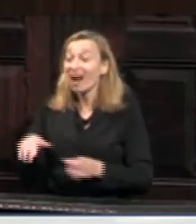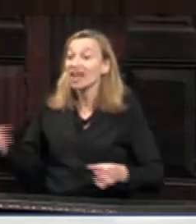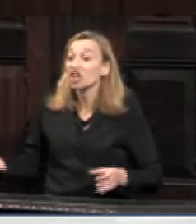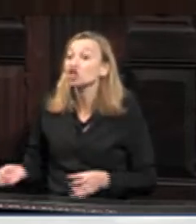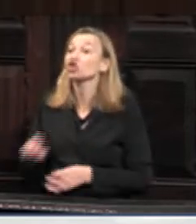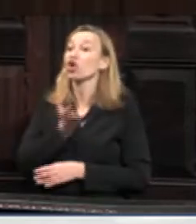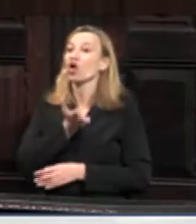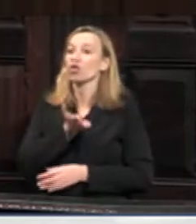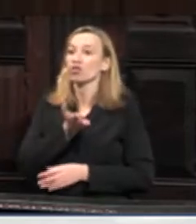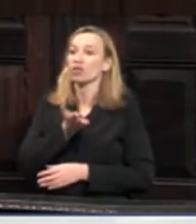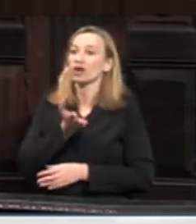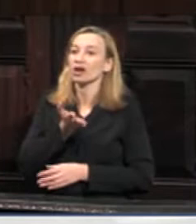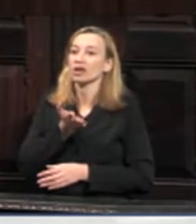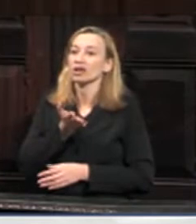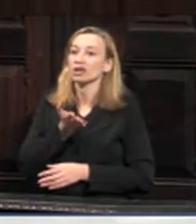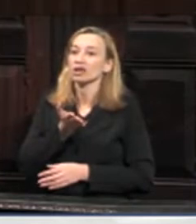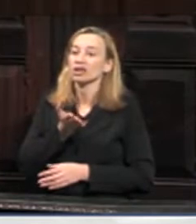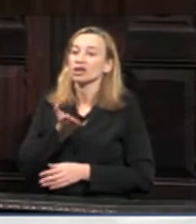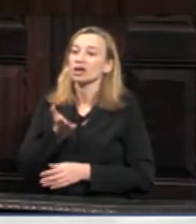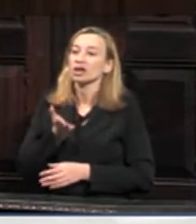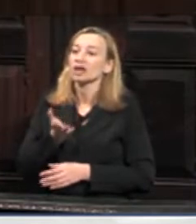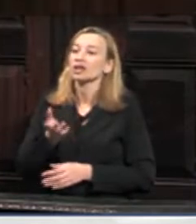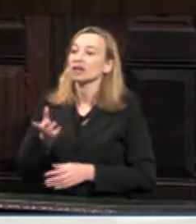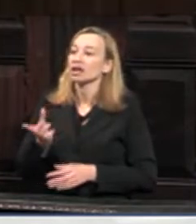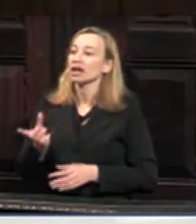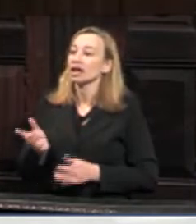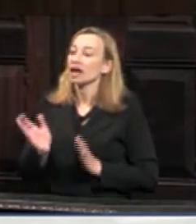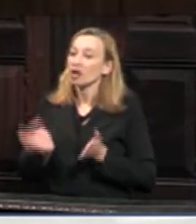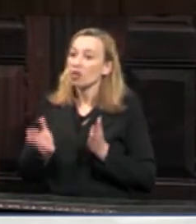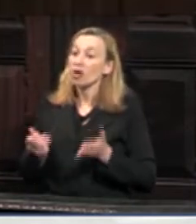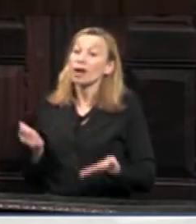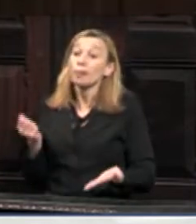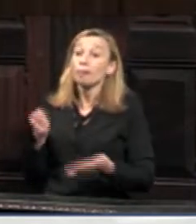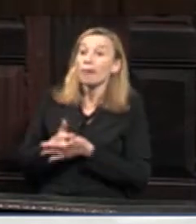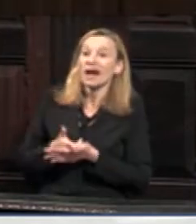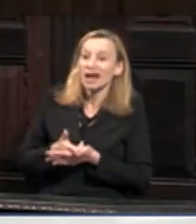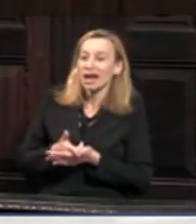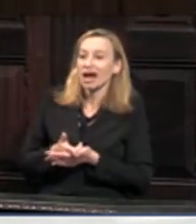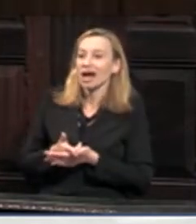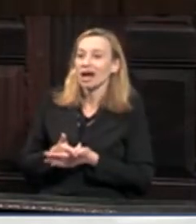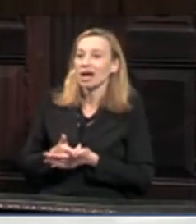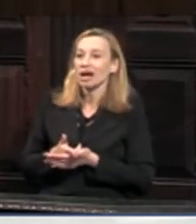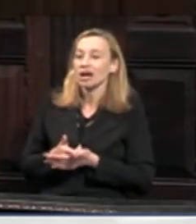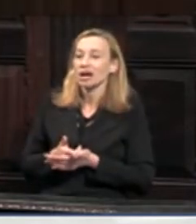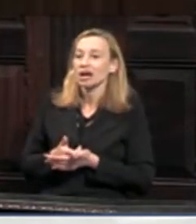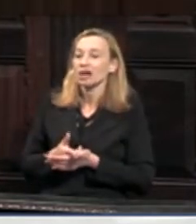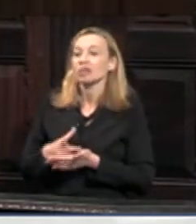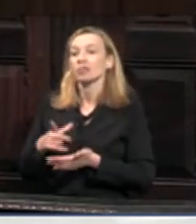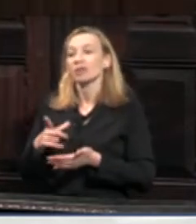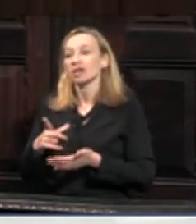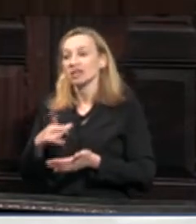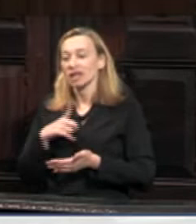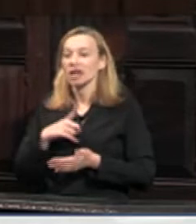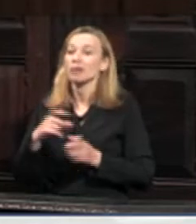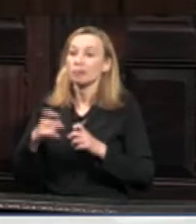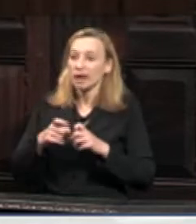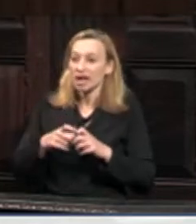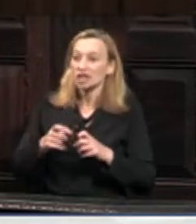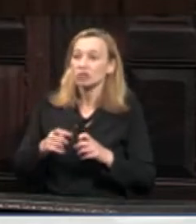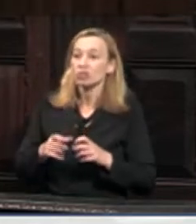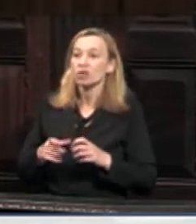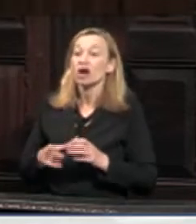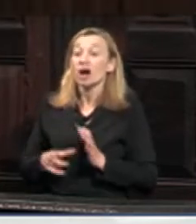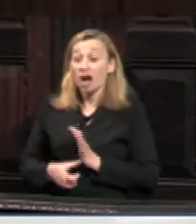municipal permitiu a privatização dessas unidades. Então todas elas, que eram postos de